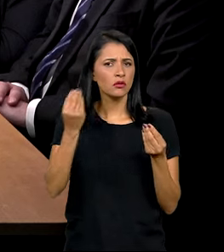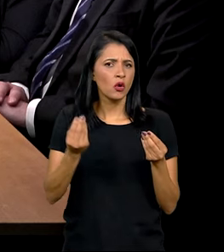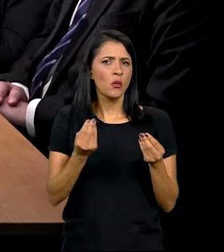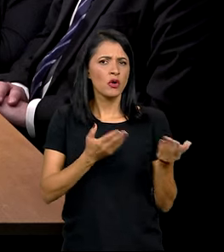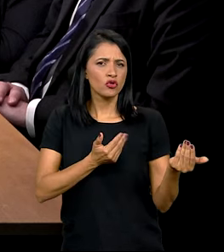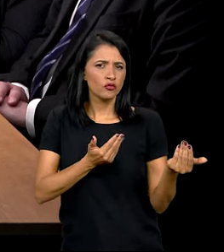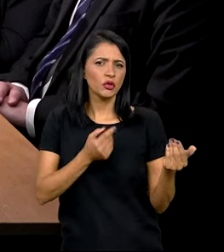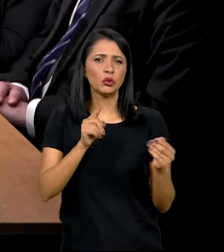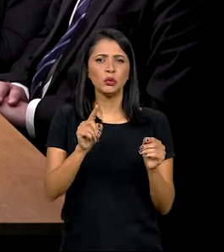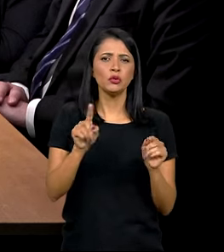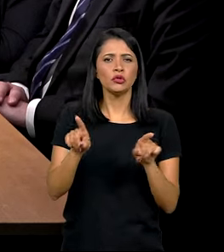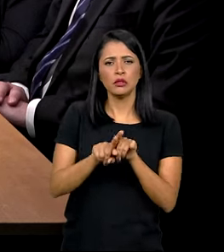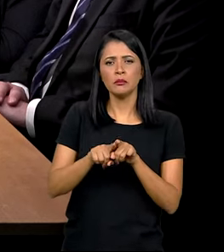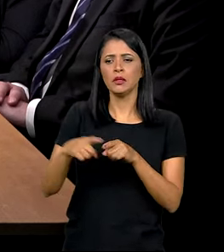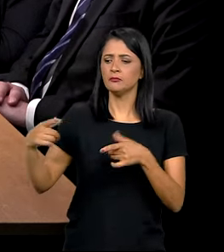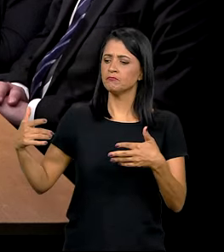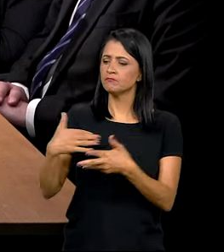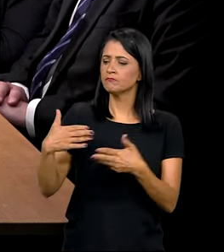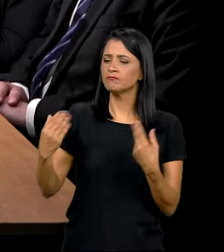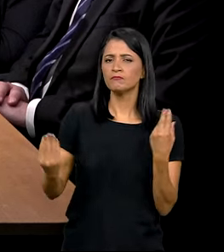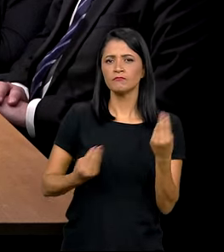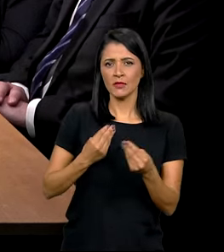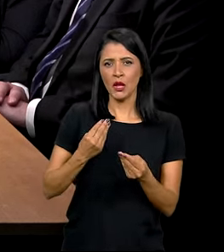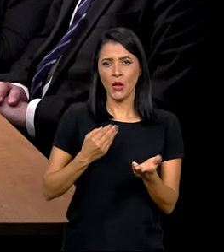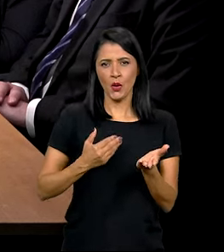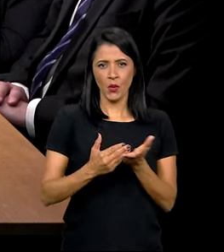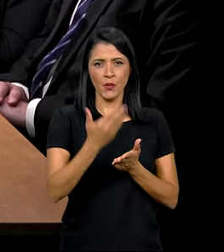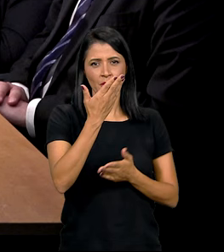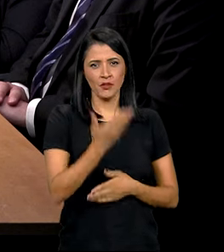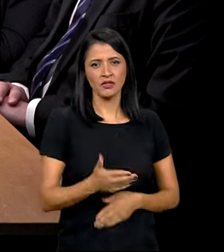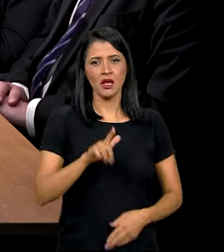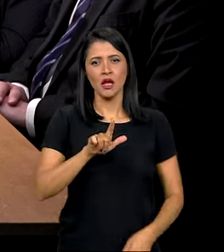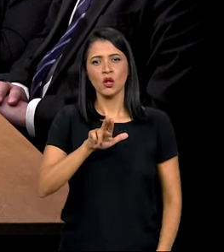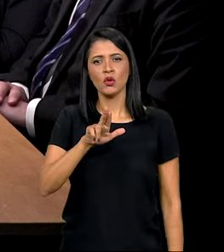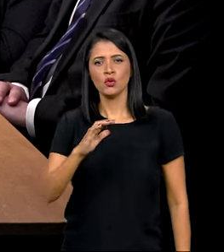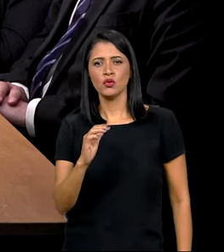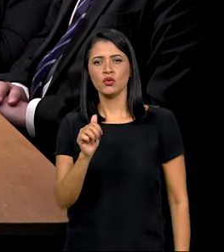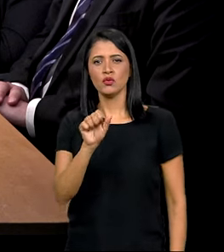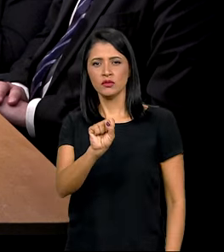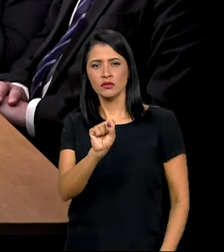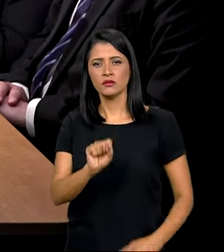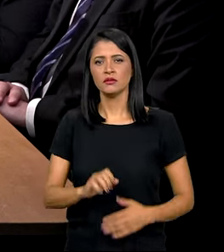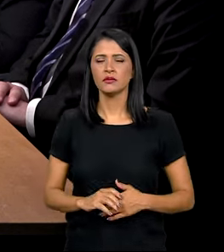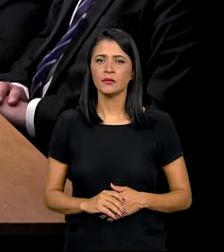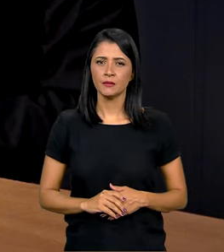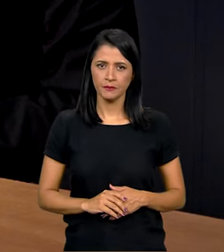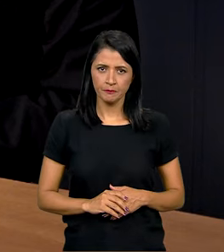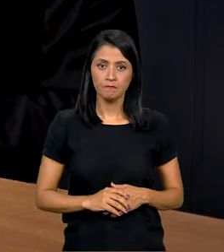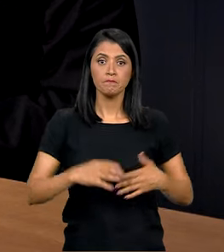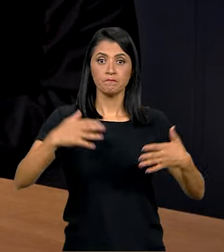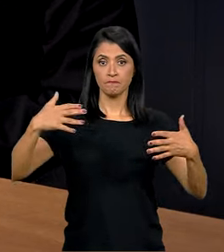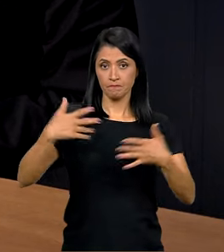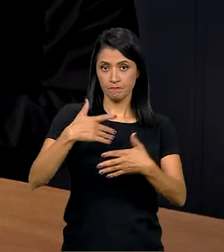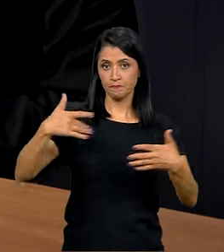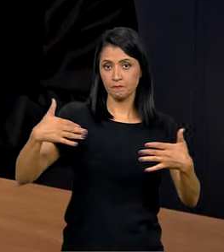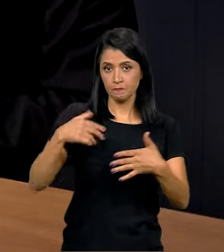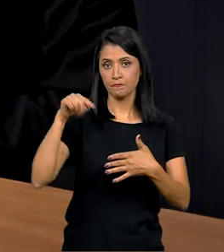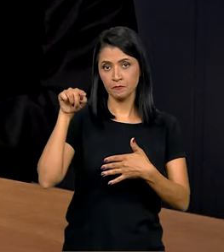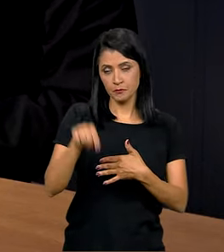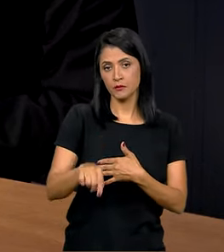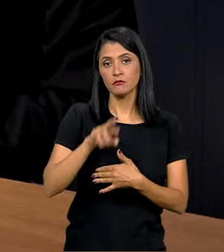vocês nos grupos da Juventude e nos grupos da cidade começar aqui com o Lucas a